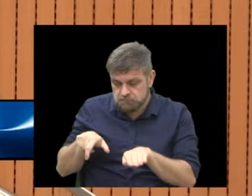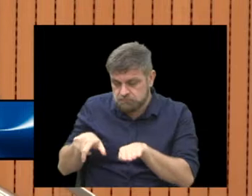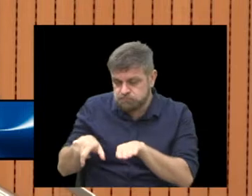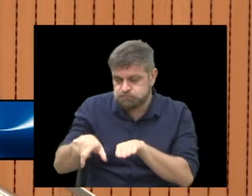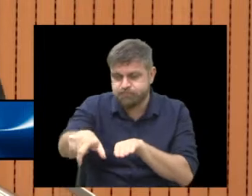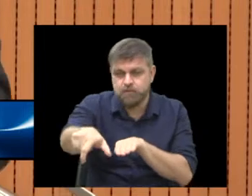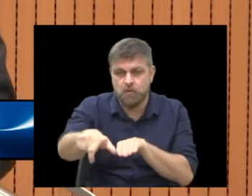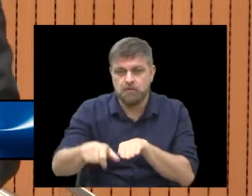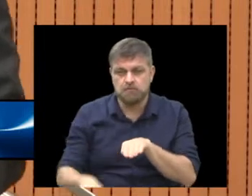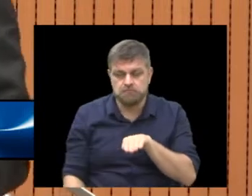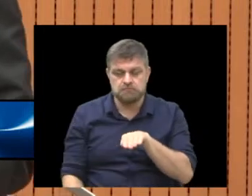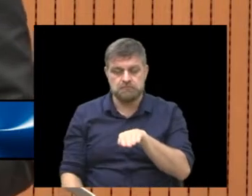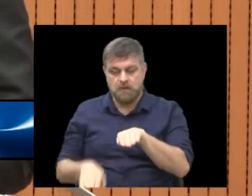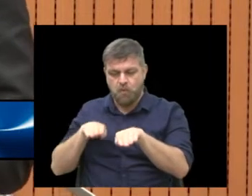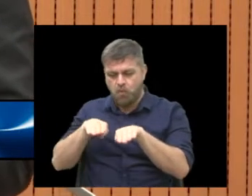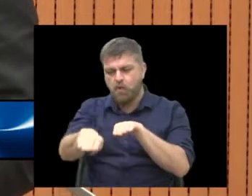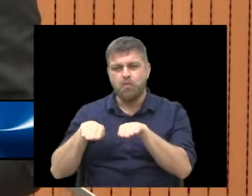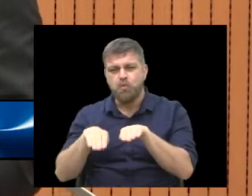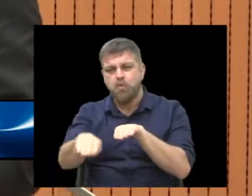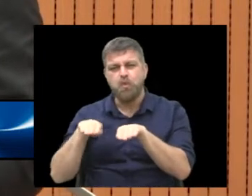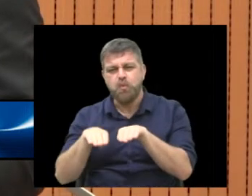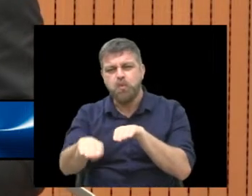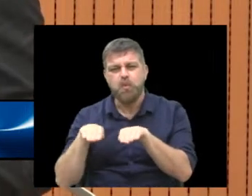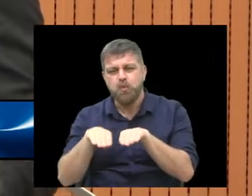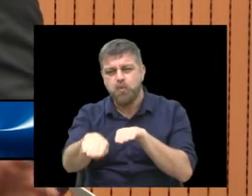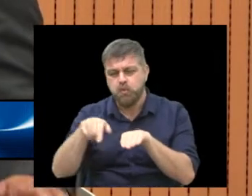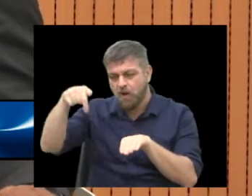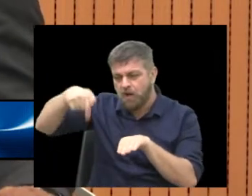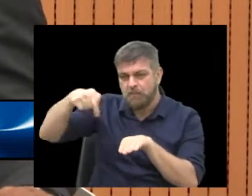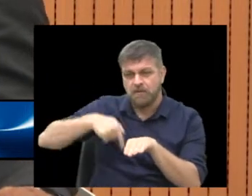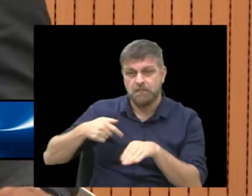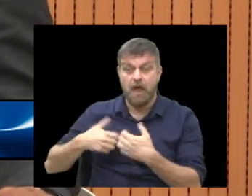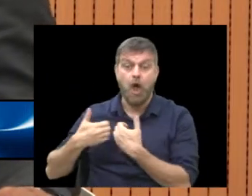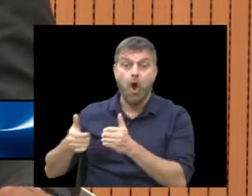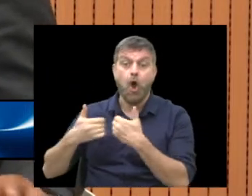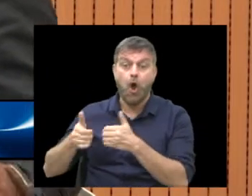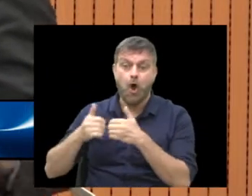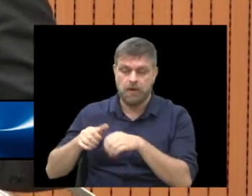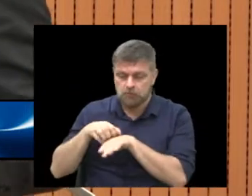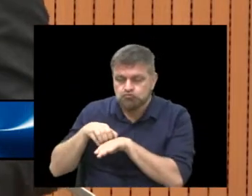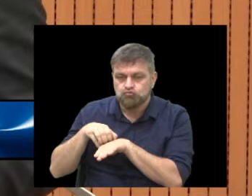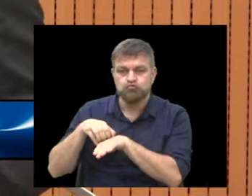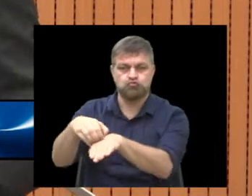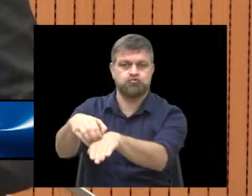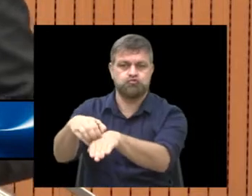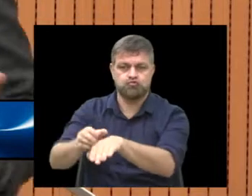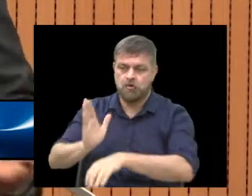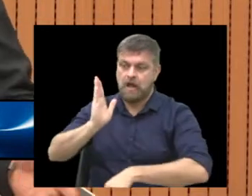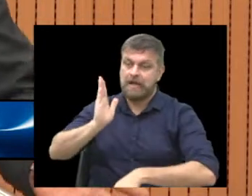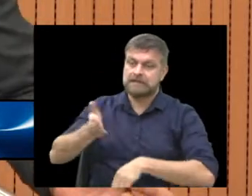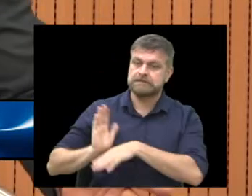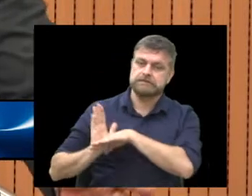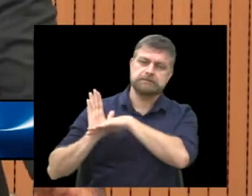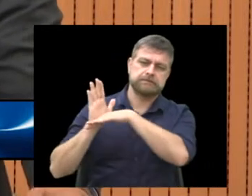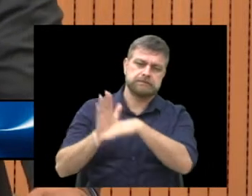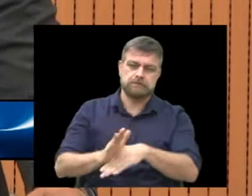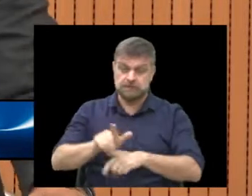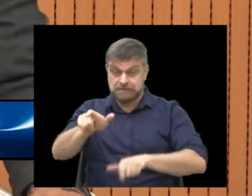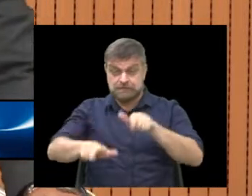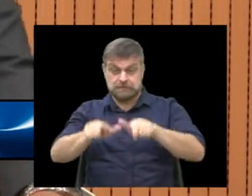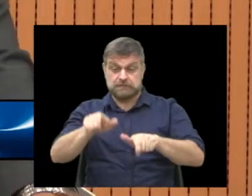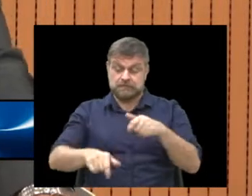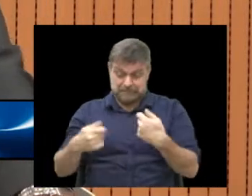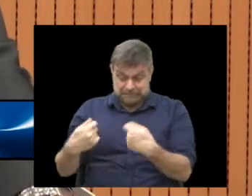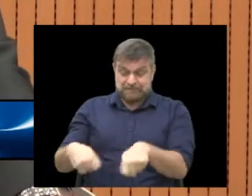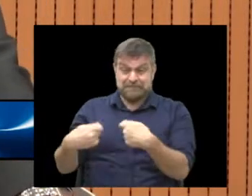acostamentos da via Santos Dumont, tá, para os veículos de transporte coletivo. Já é um grande feito para aquelas pessoas que usam